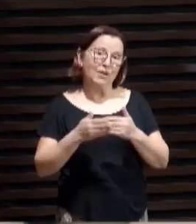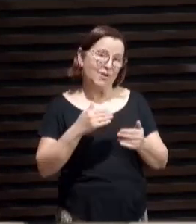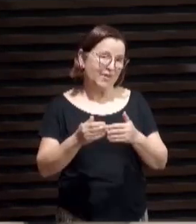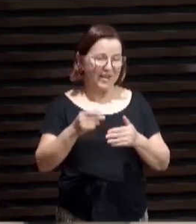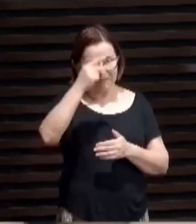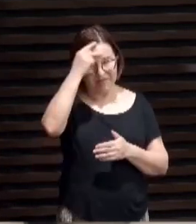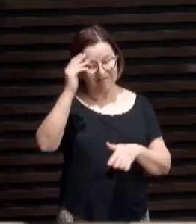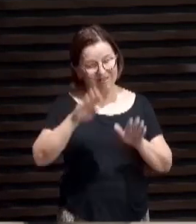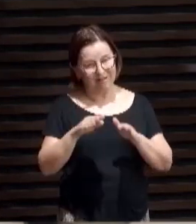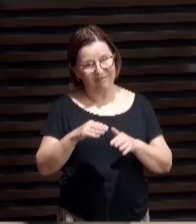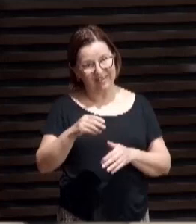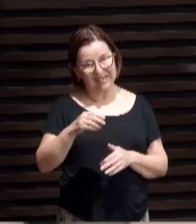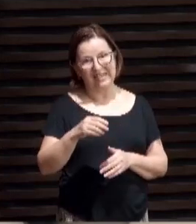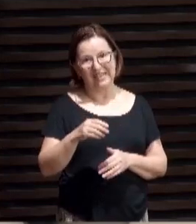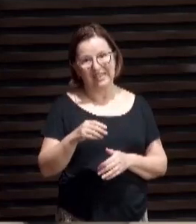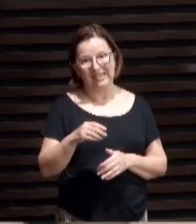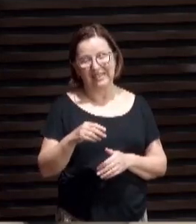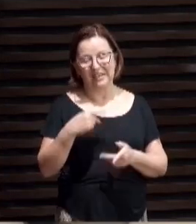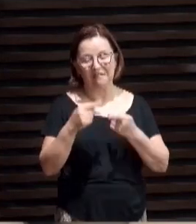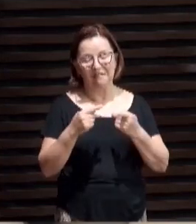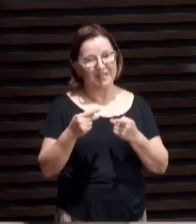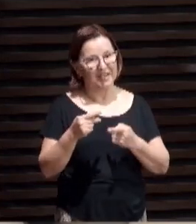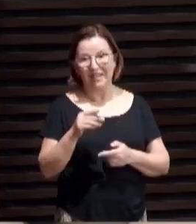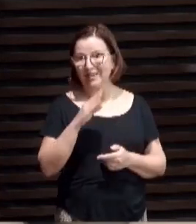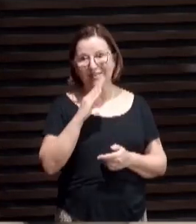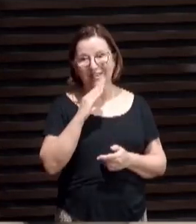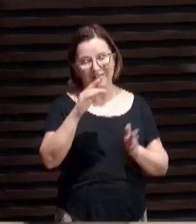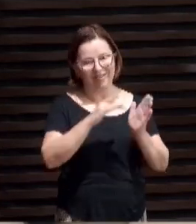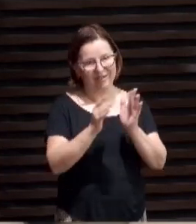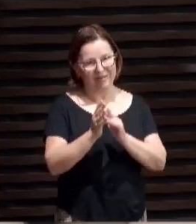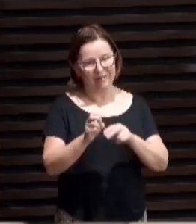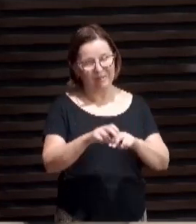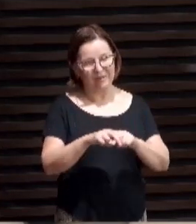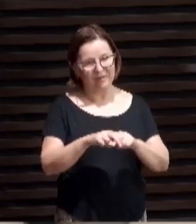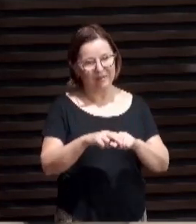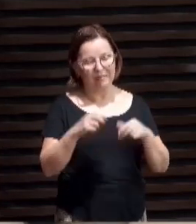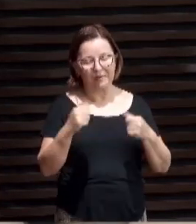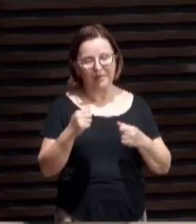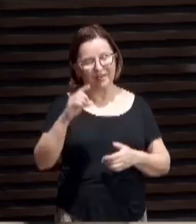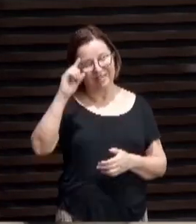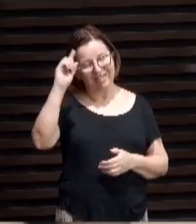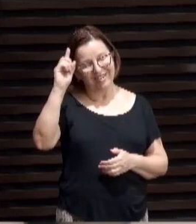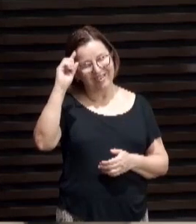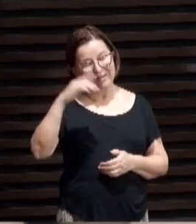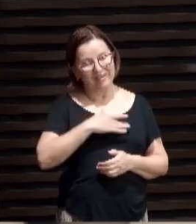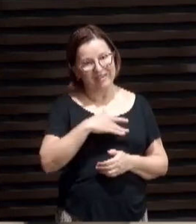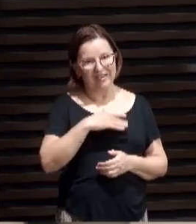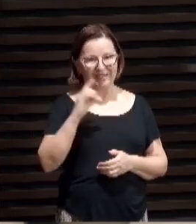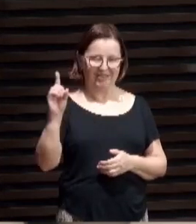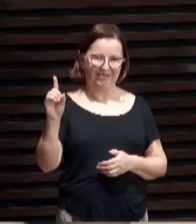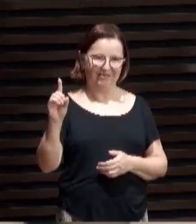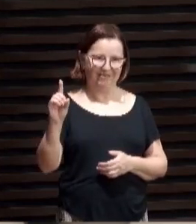Por isso precisamos da misericórdia de Deus diariamente, de levar o morrer de Jesus em nossos